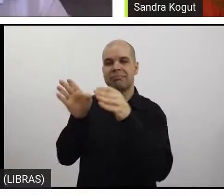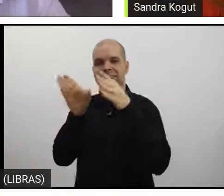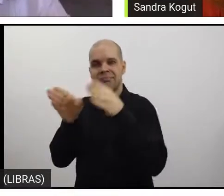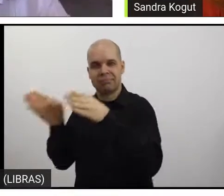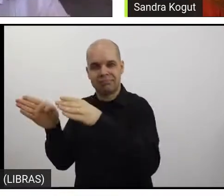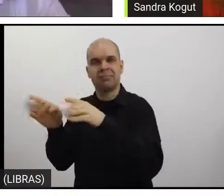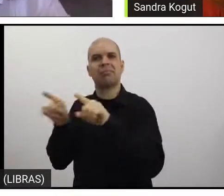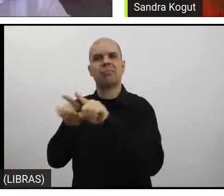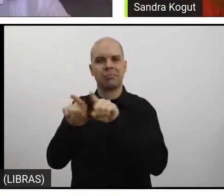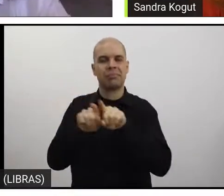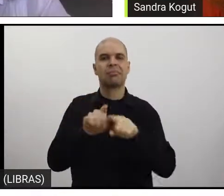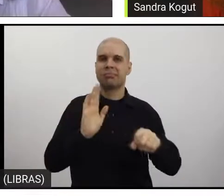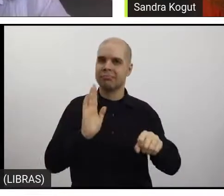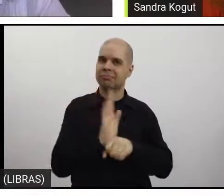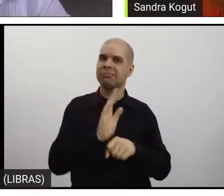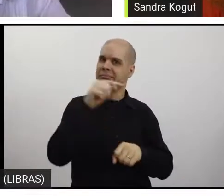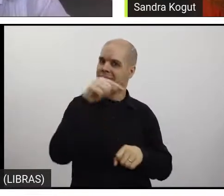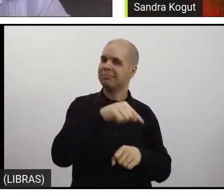com material,